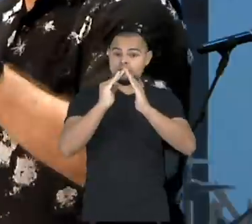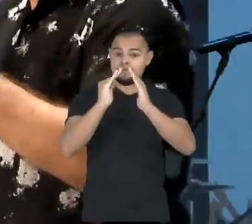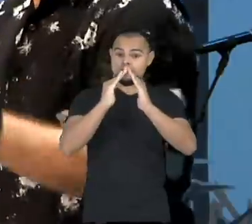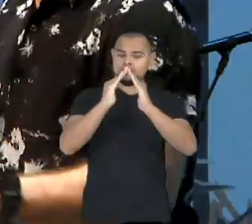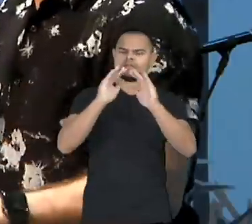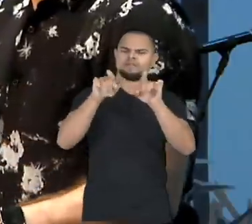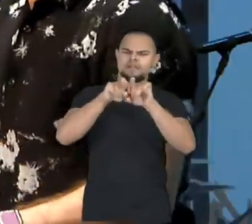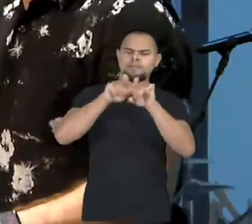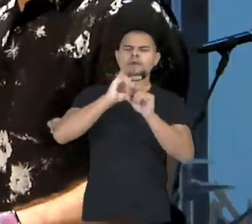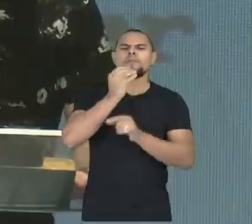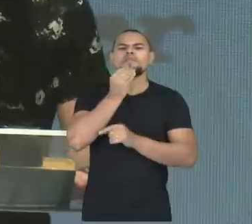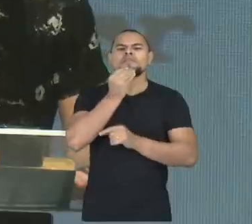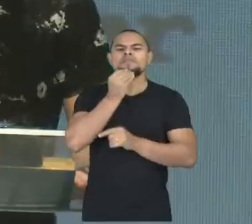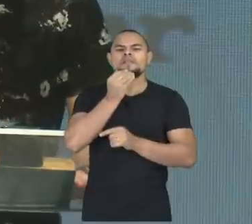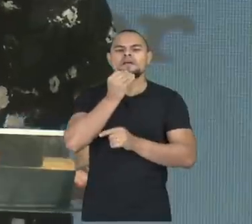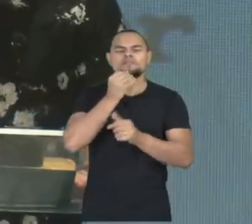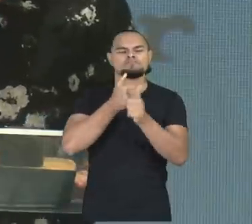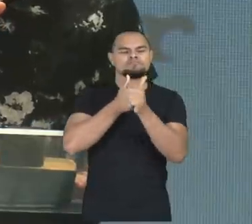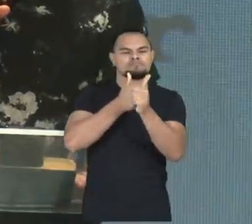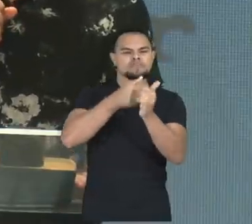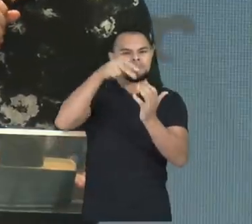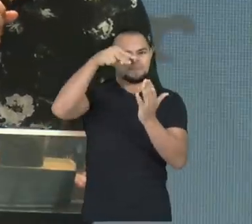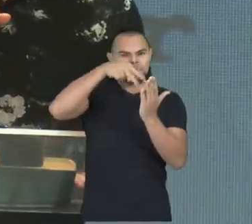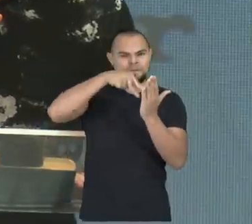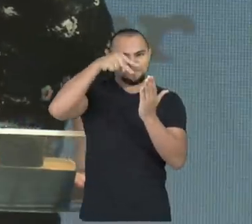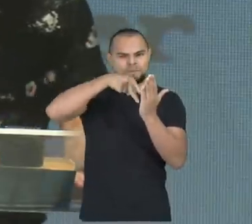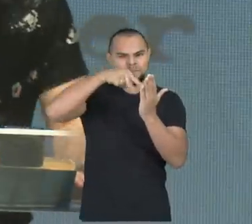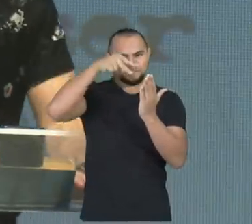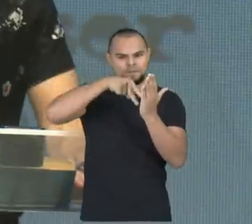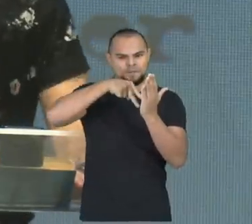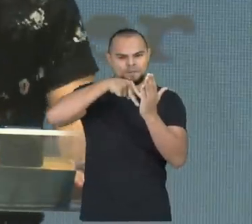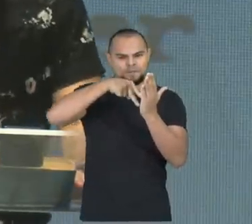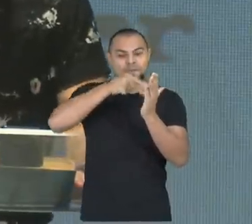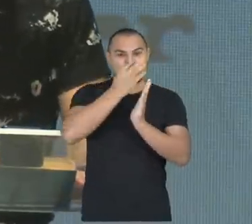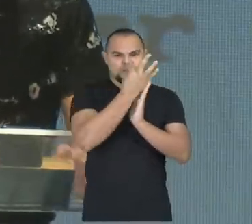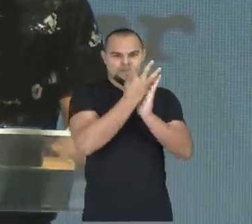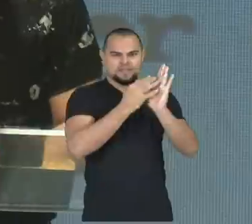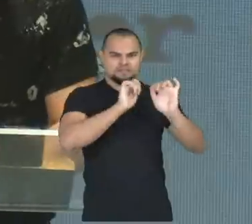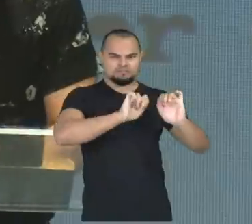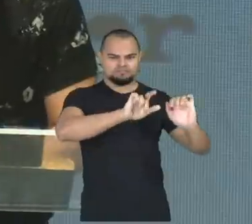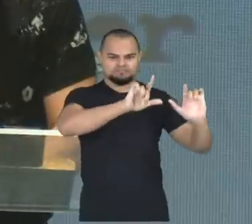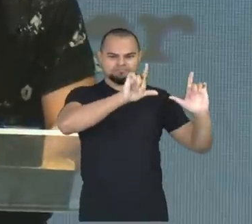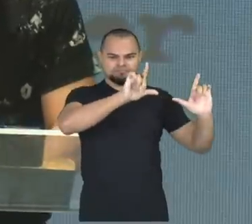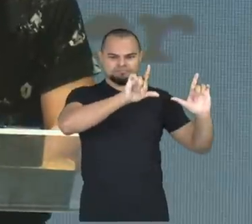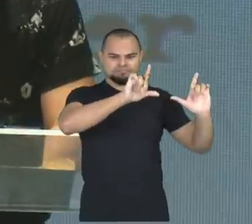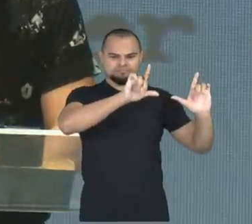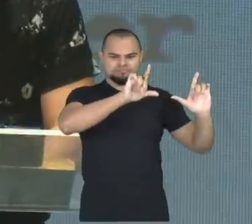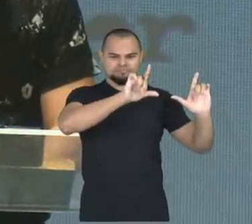também a oportunidade de acompanhar aí por esse texto que está saindo na sua tela.